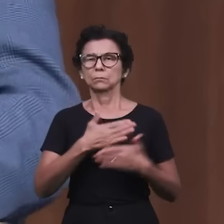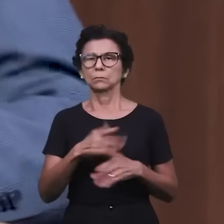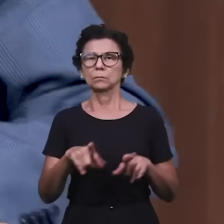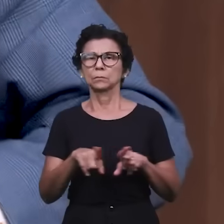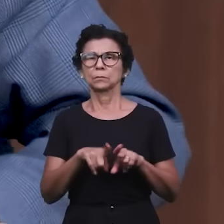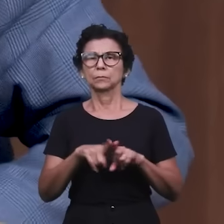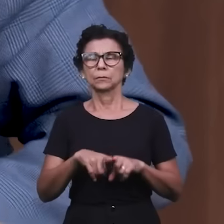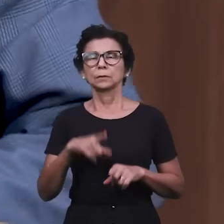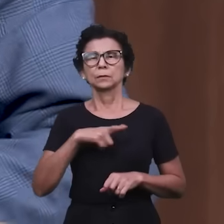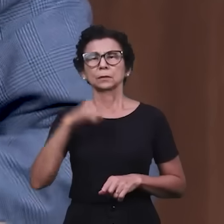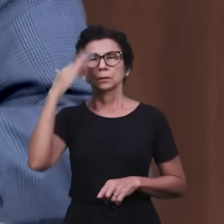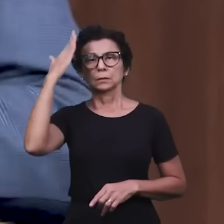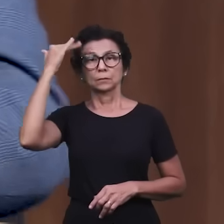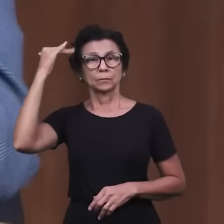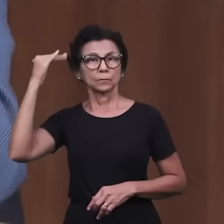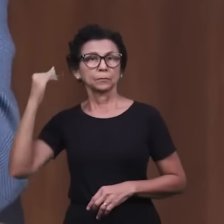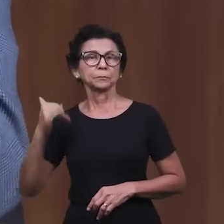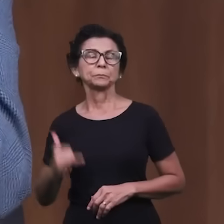vezes